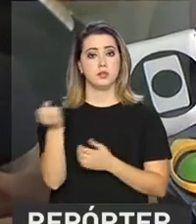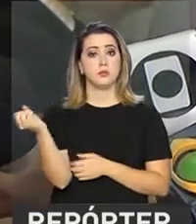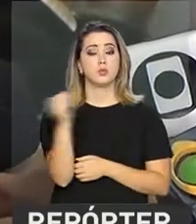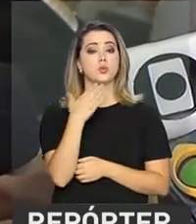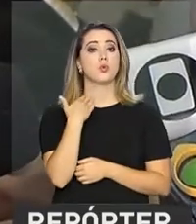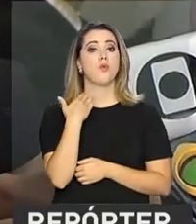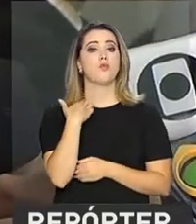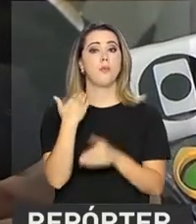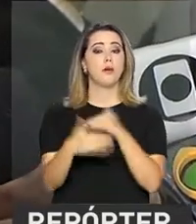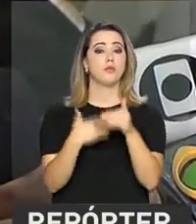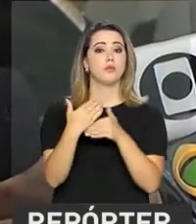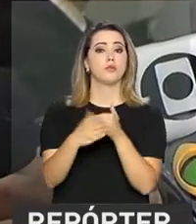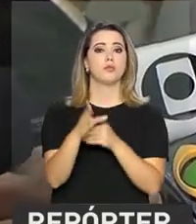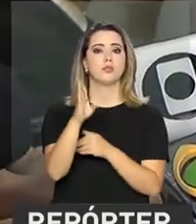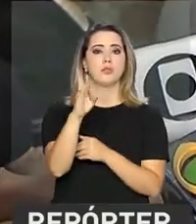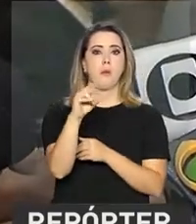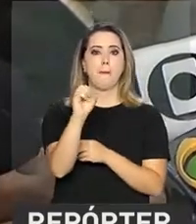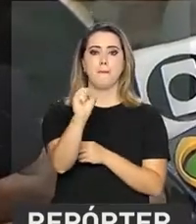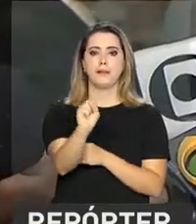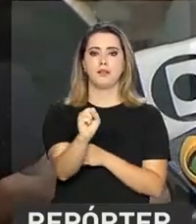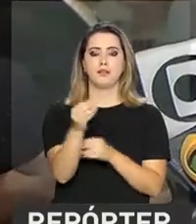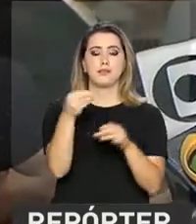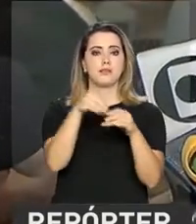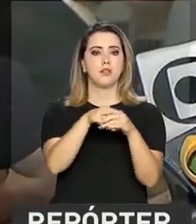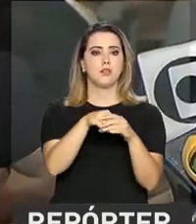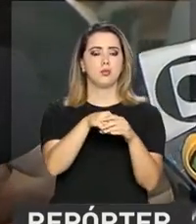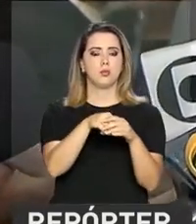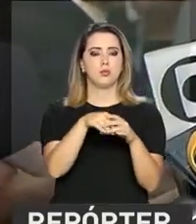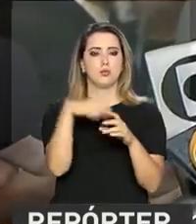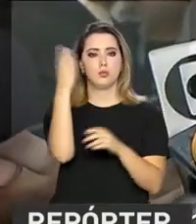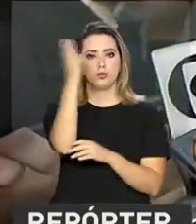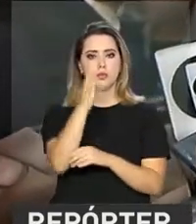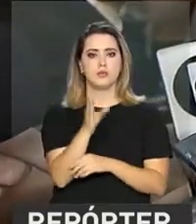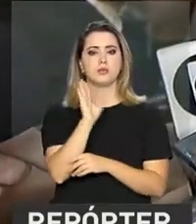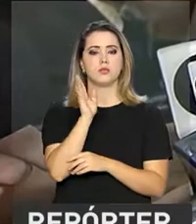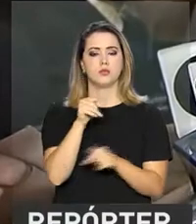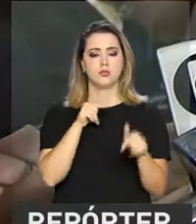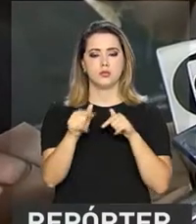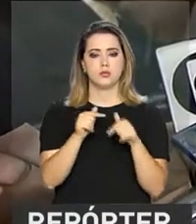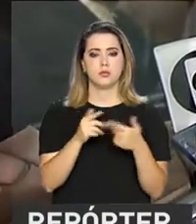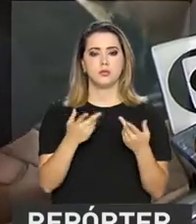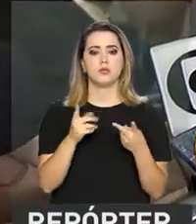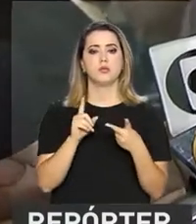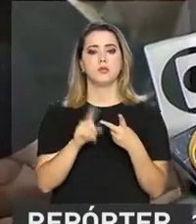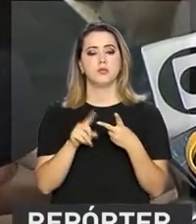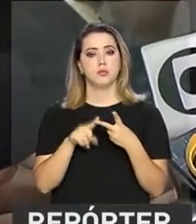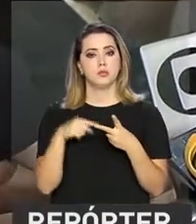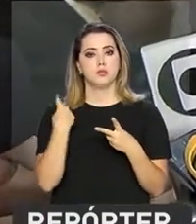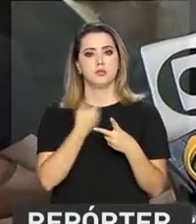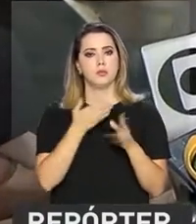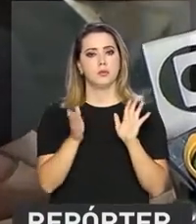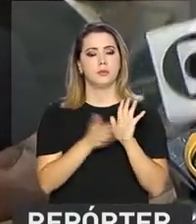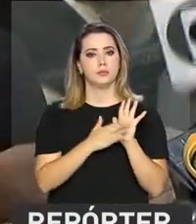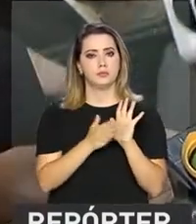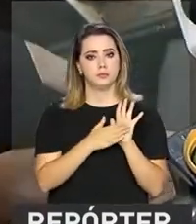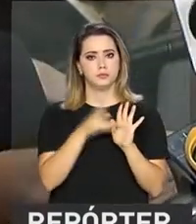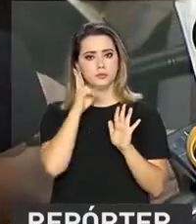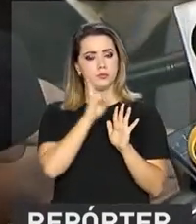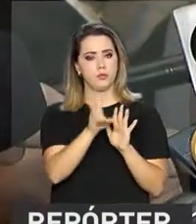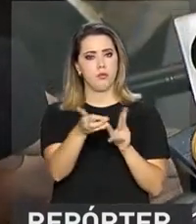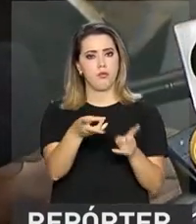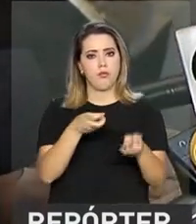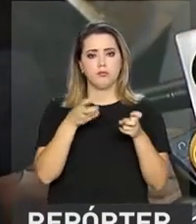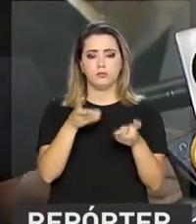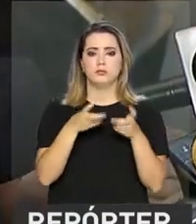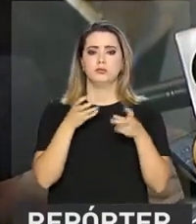de Desenvolvimento no Brasil. Isso já está sendo trabalhado. Também propusemos uma coisa que eu verifiquei que ganhou